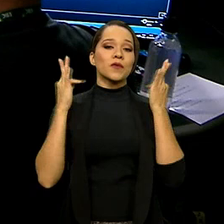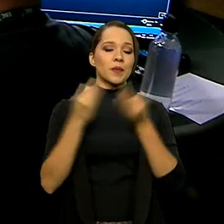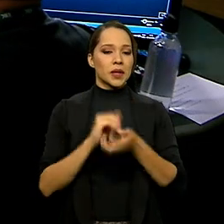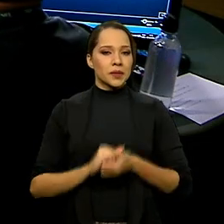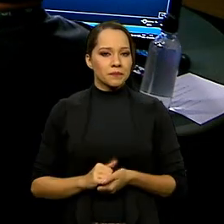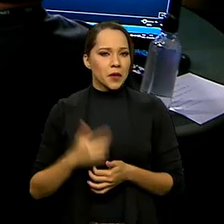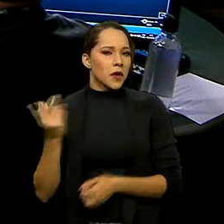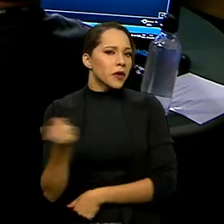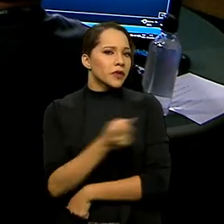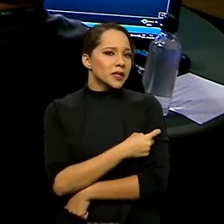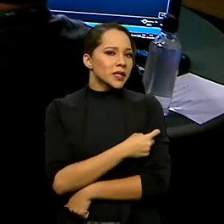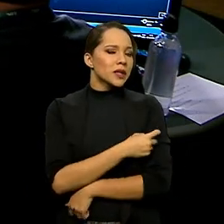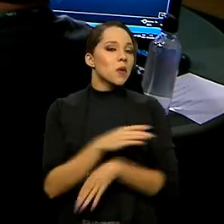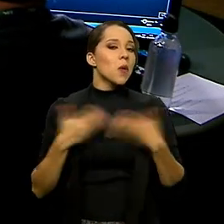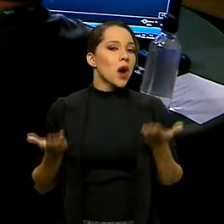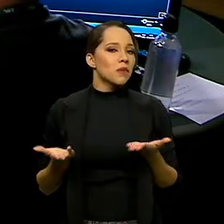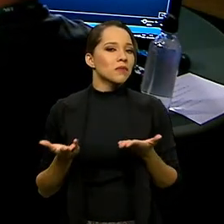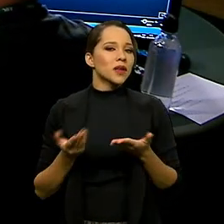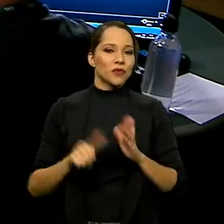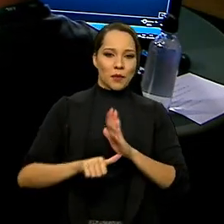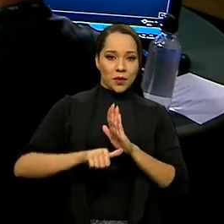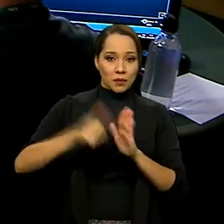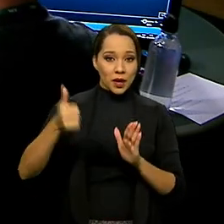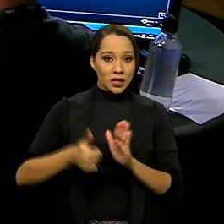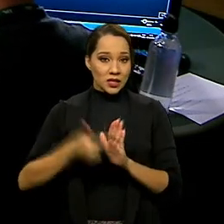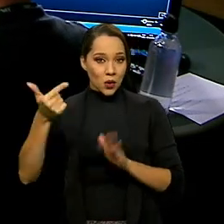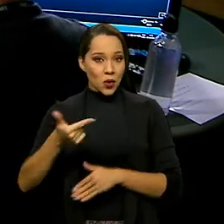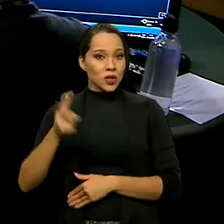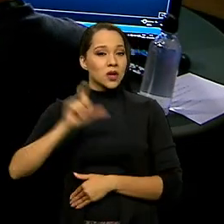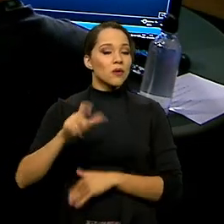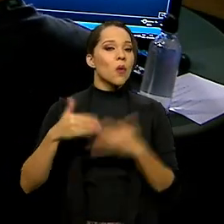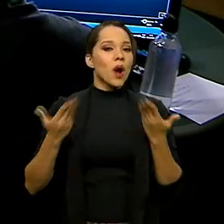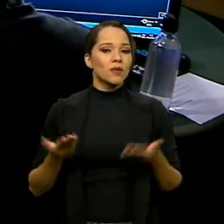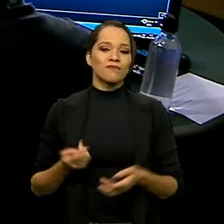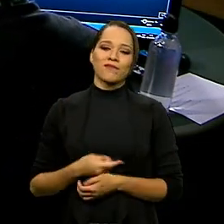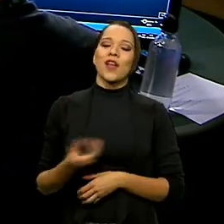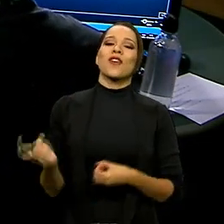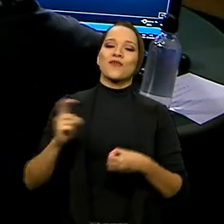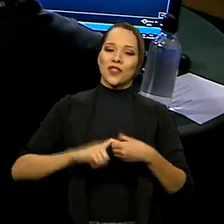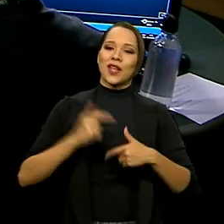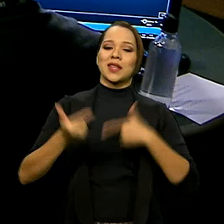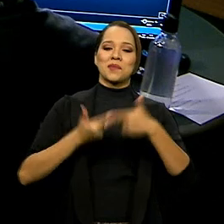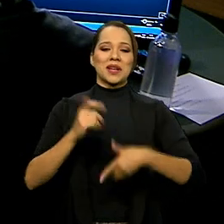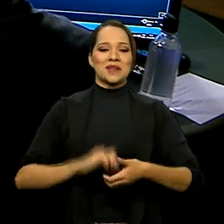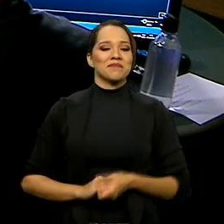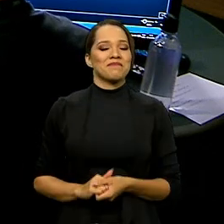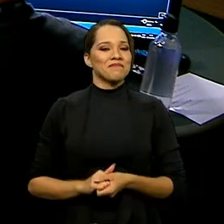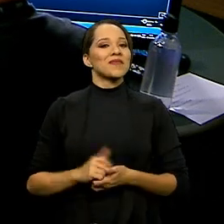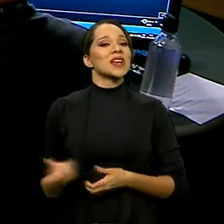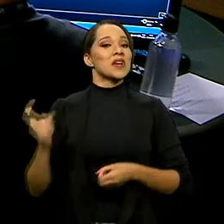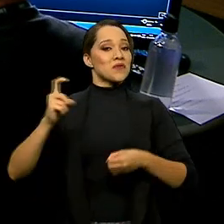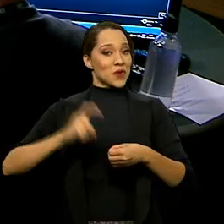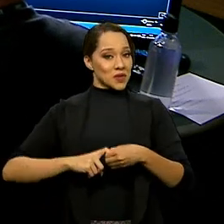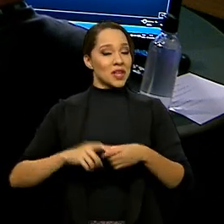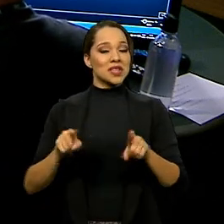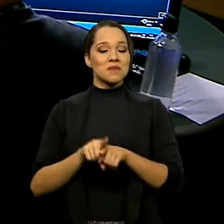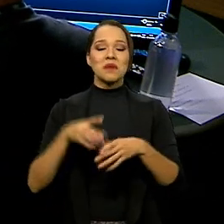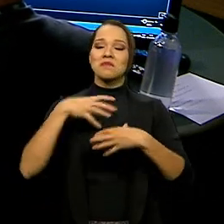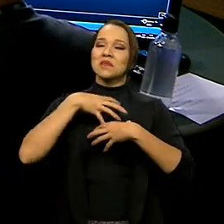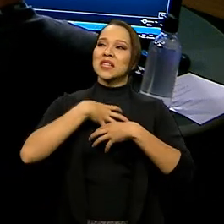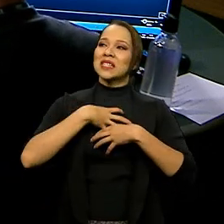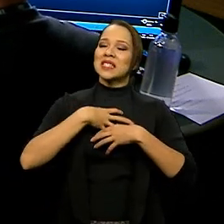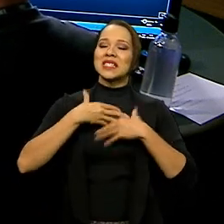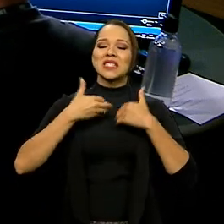Com a vacina que eu tomei, que foi primeira e segunda dose, eu voltei a trabalhar e voltei me